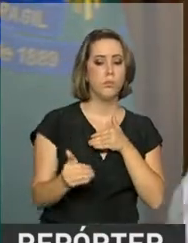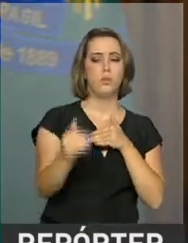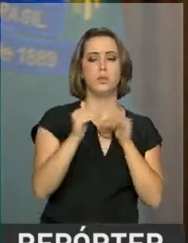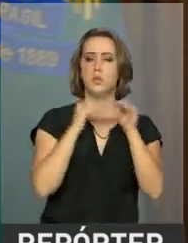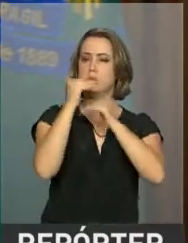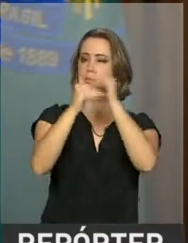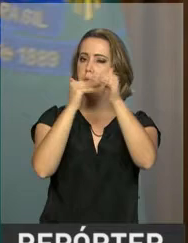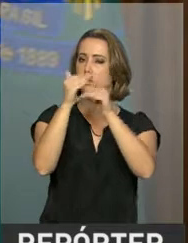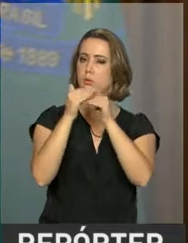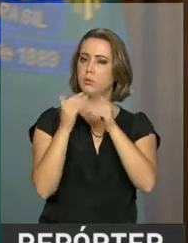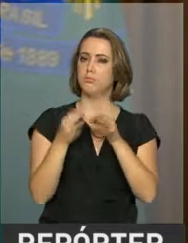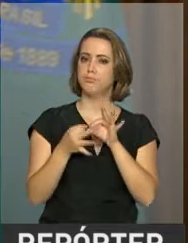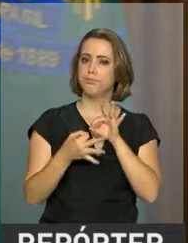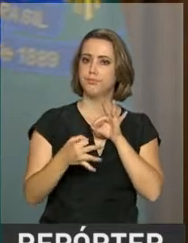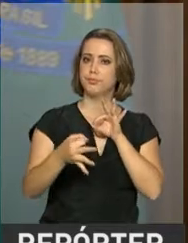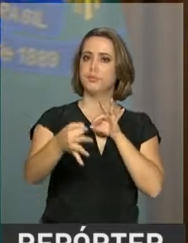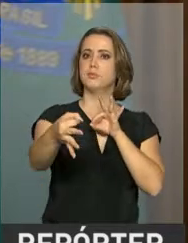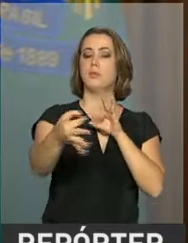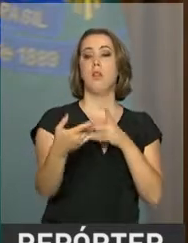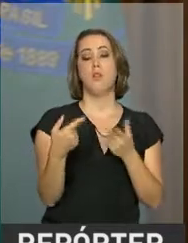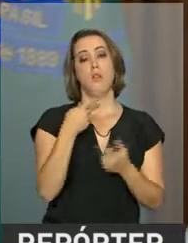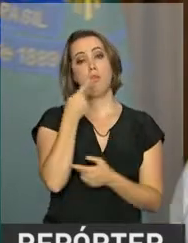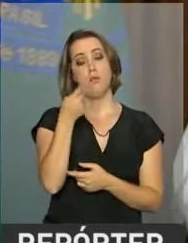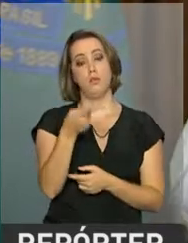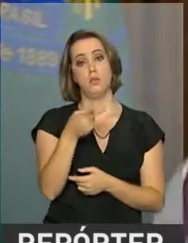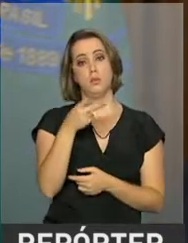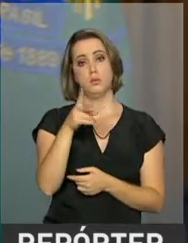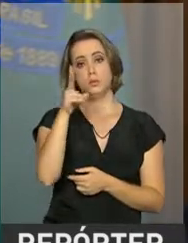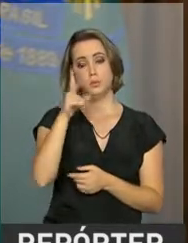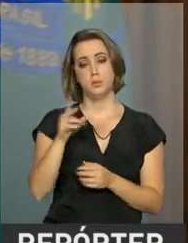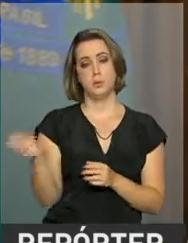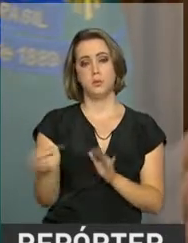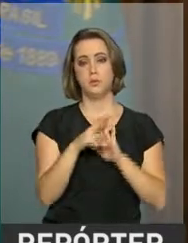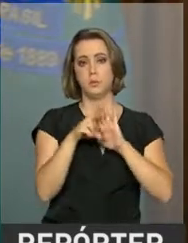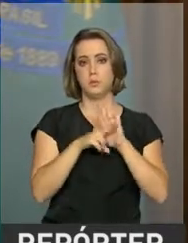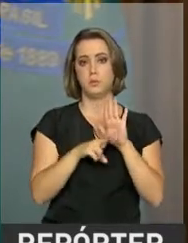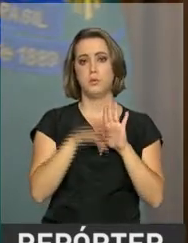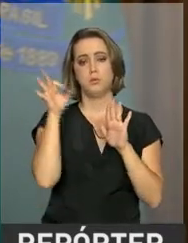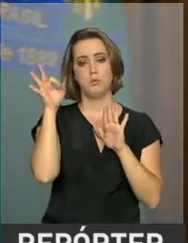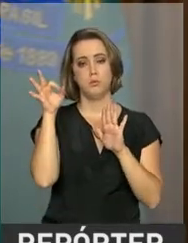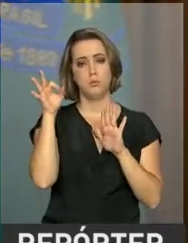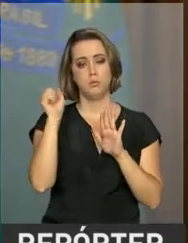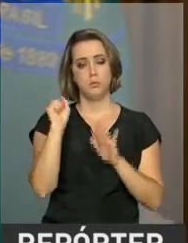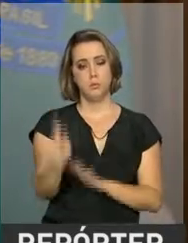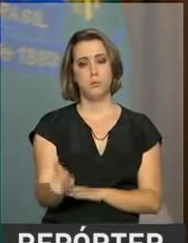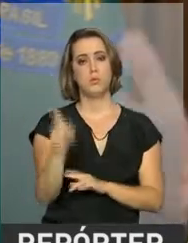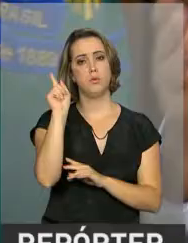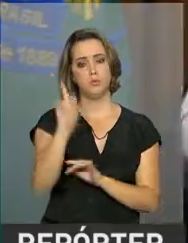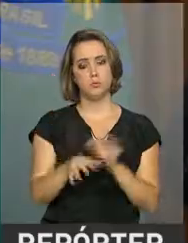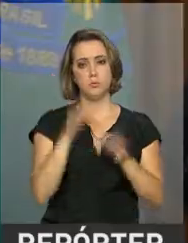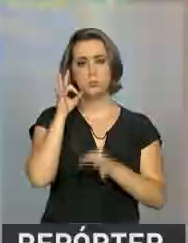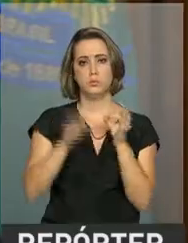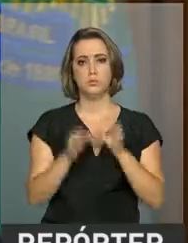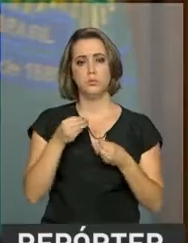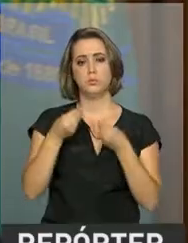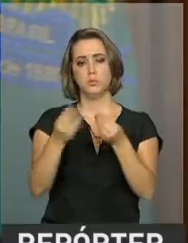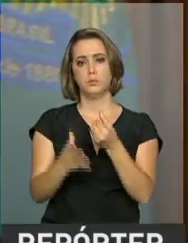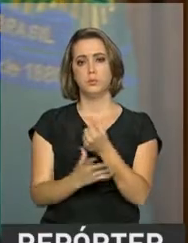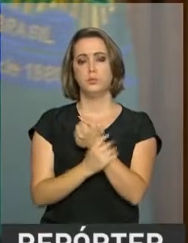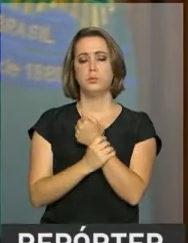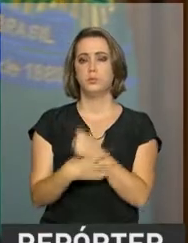de crescimento e lembrou que a reforma da previdência será justa e adequada e vai trazer segurança ao trabalhador